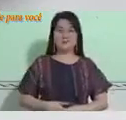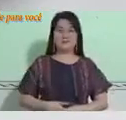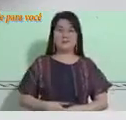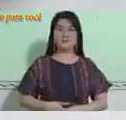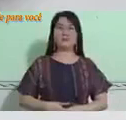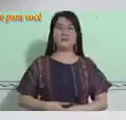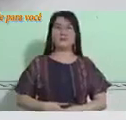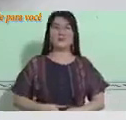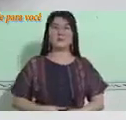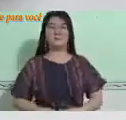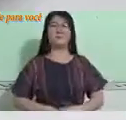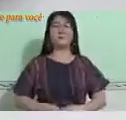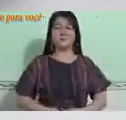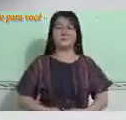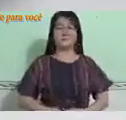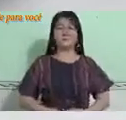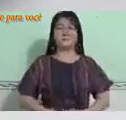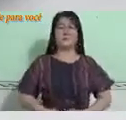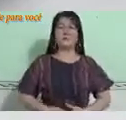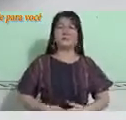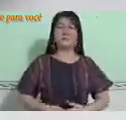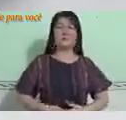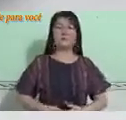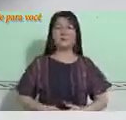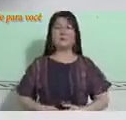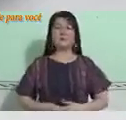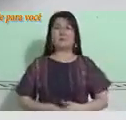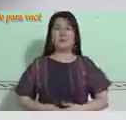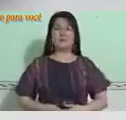Veja como deve ser a dieta para evitar a hipoglicemia reativa.